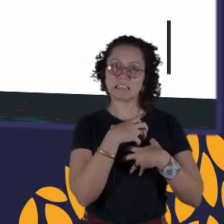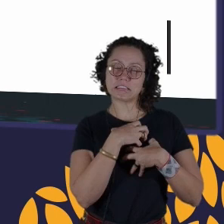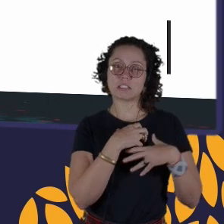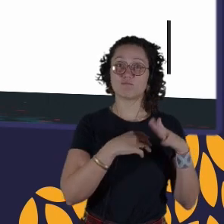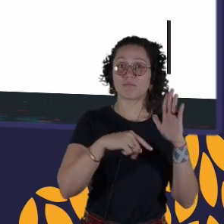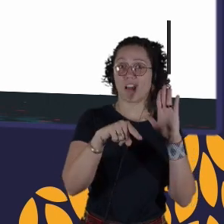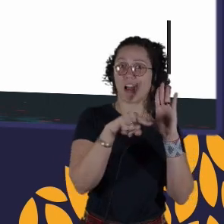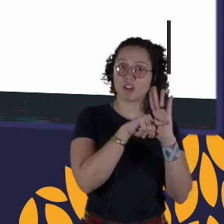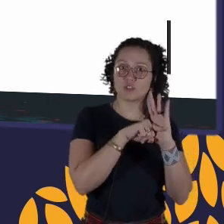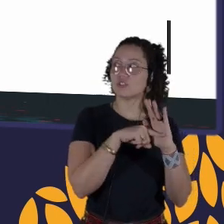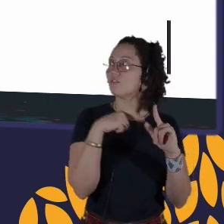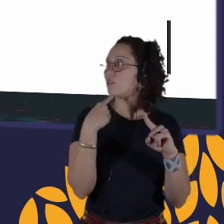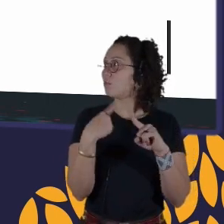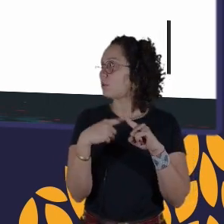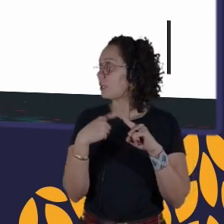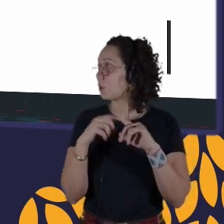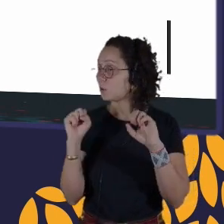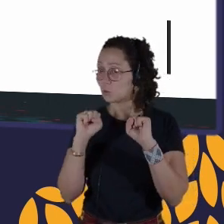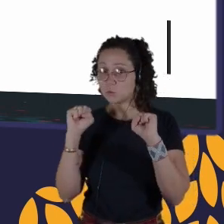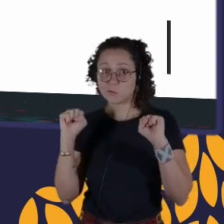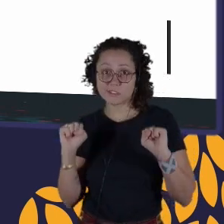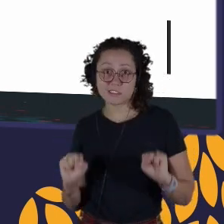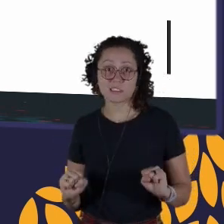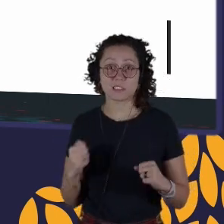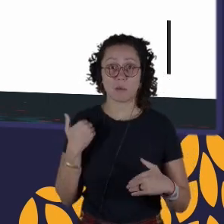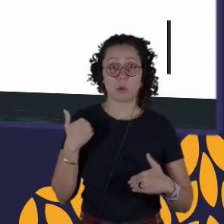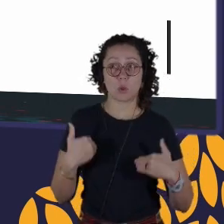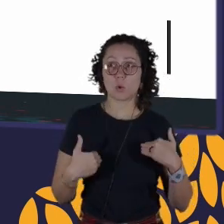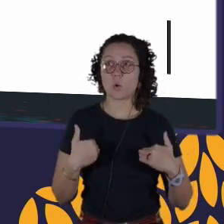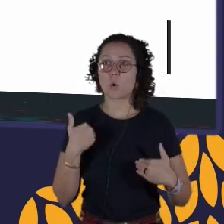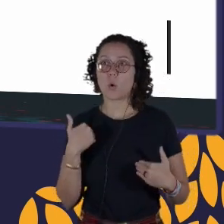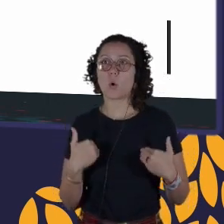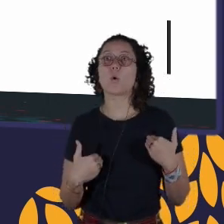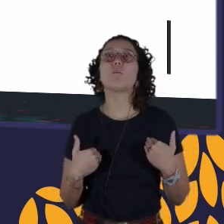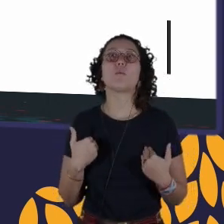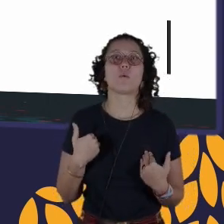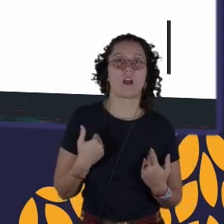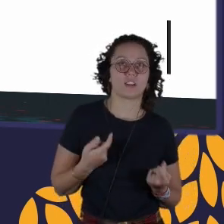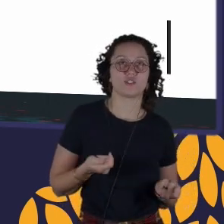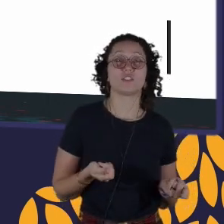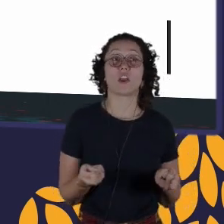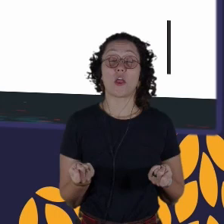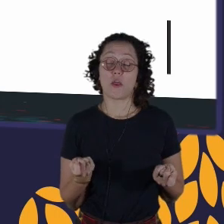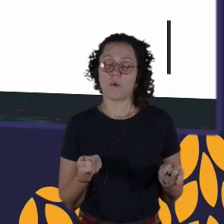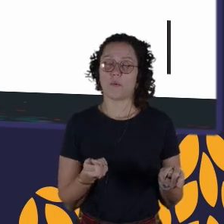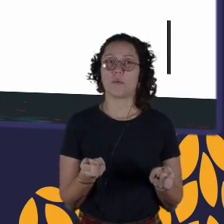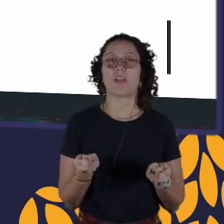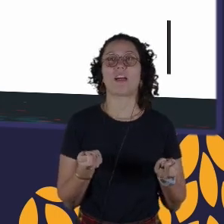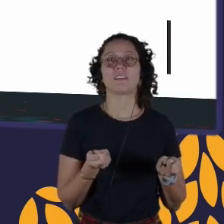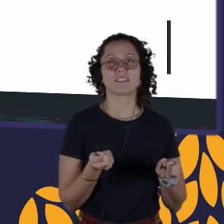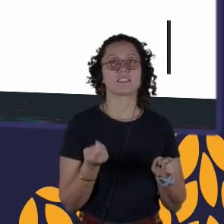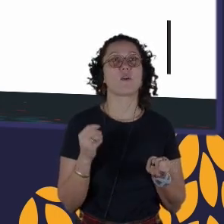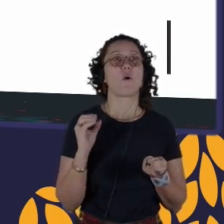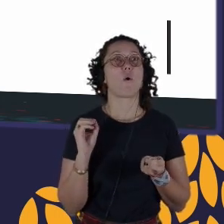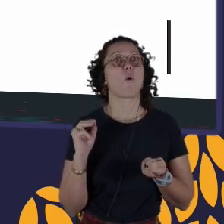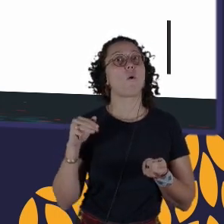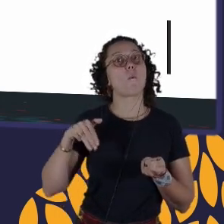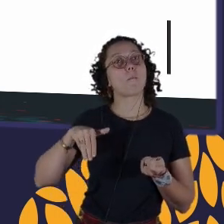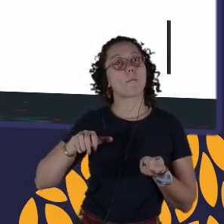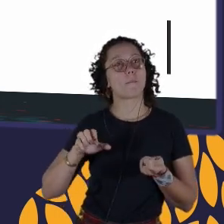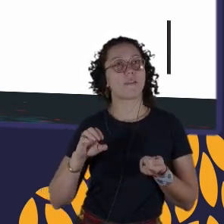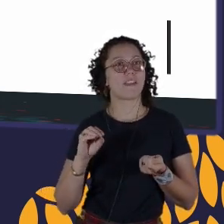sistema endocannabinoide é um sistema de regulação, de homeostase. Então, por